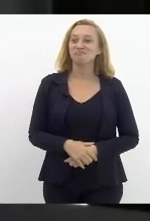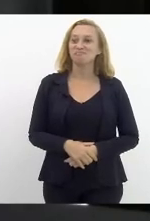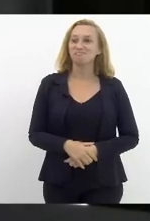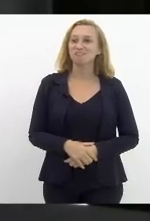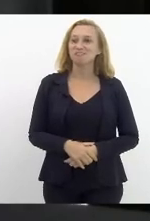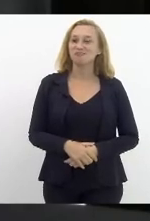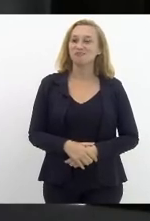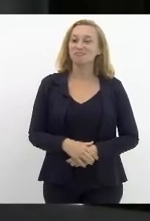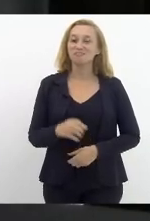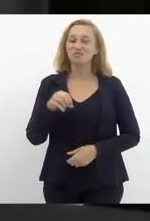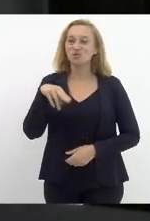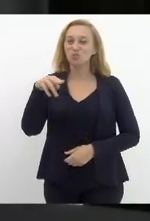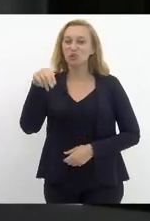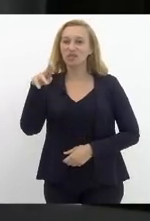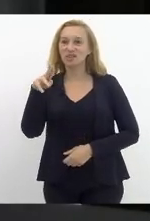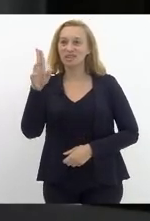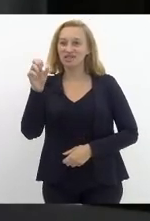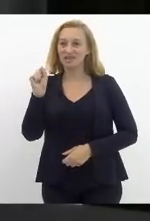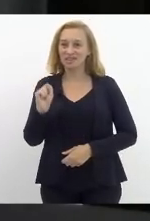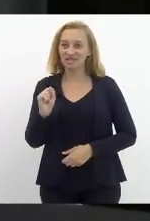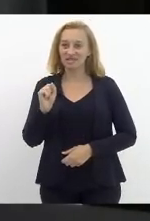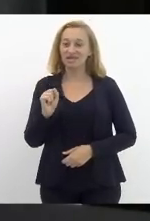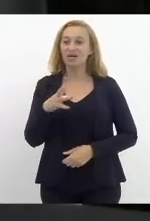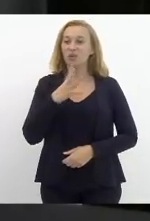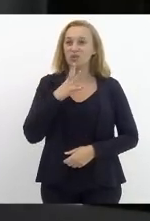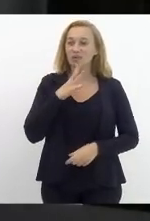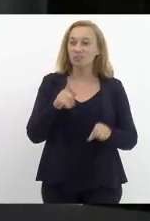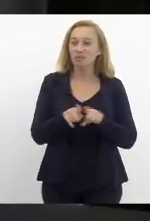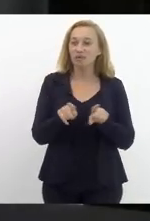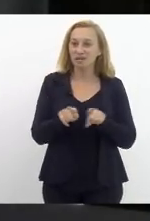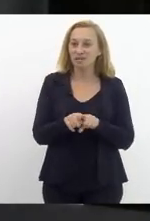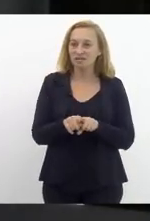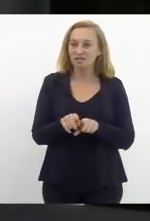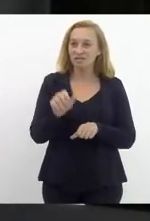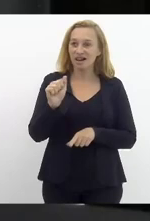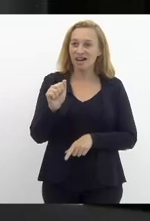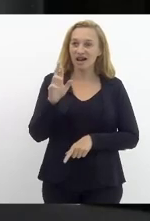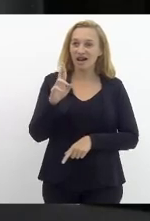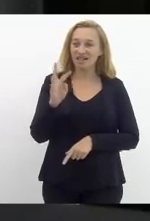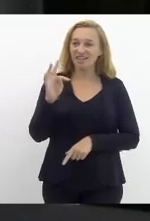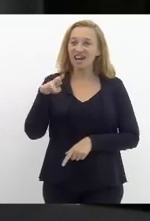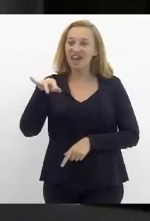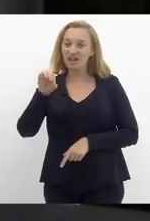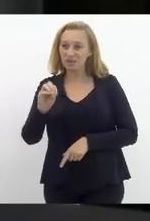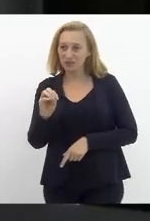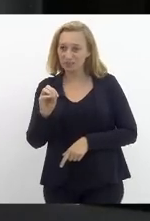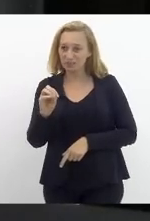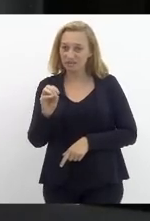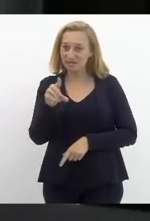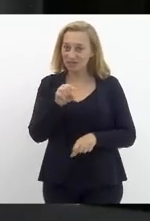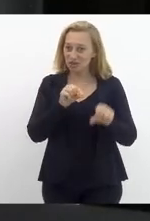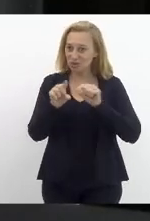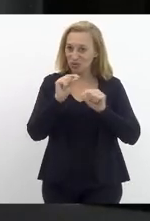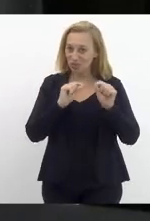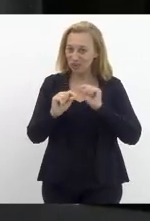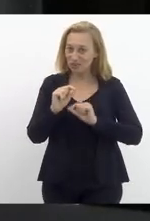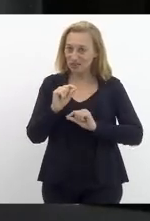E o Nunes é reconhecido também como artilheiro das decisões.